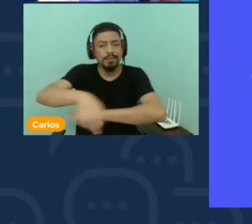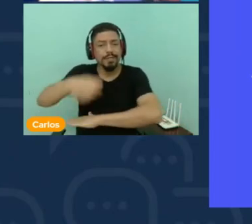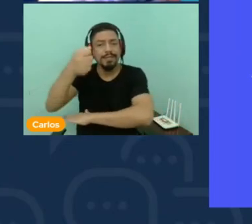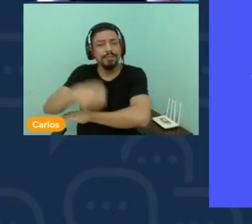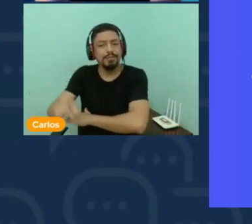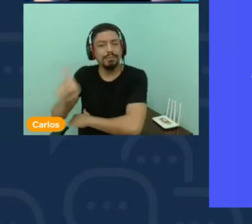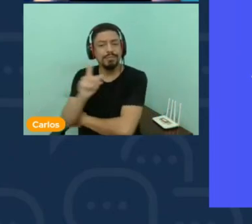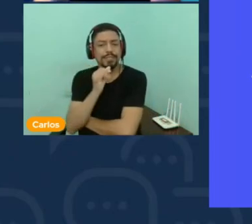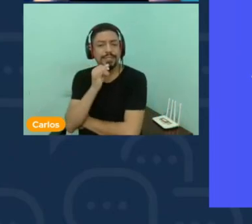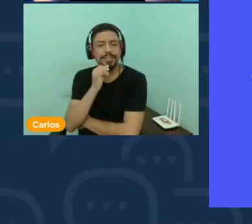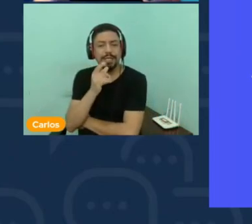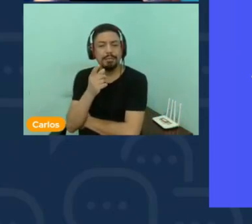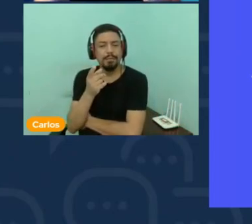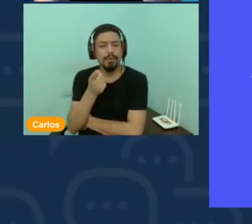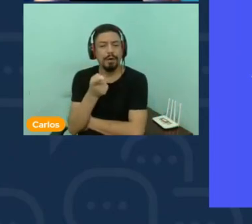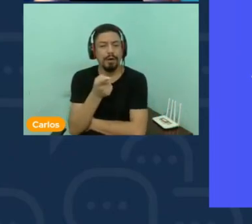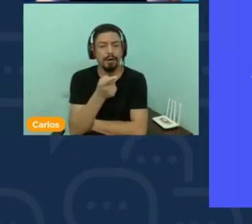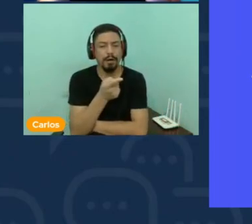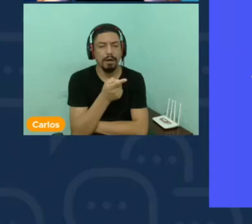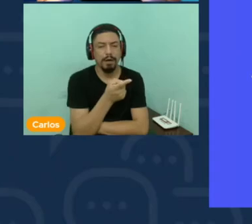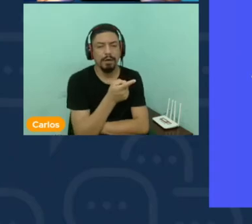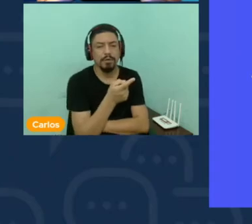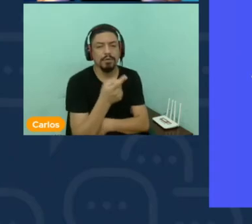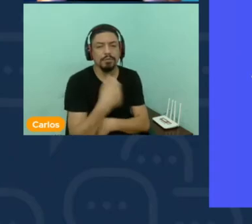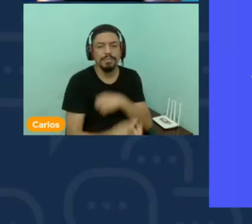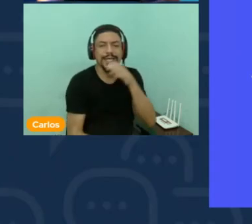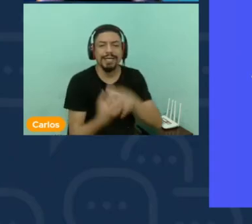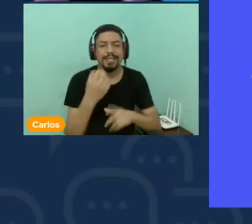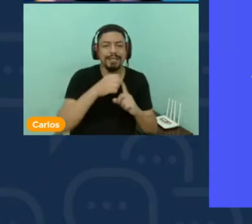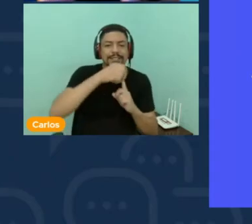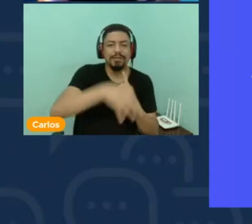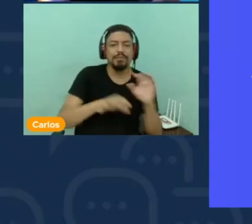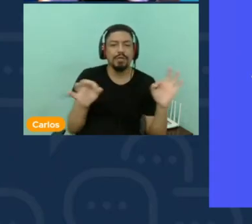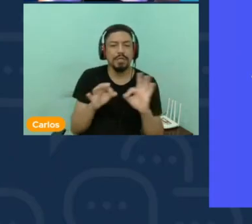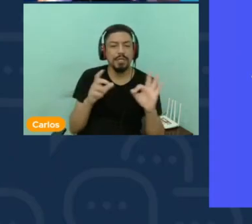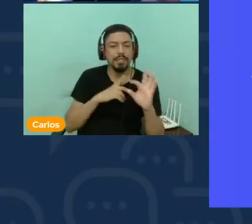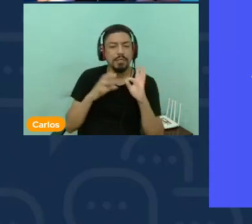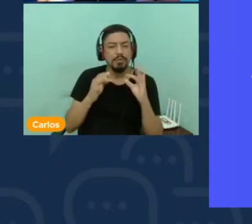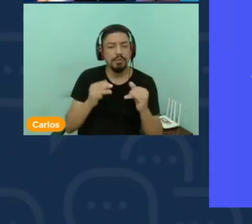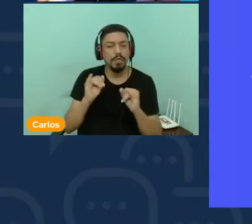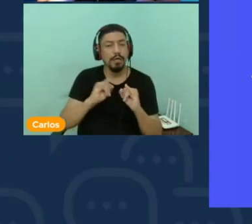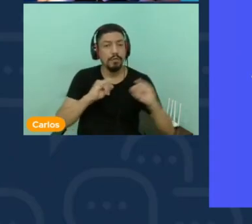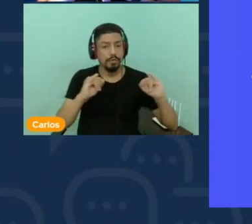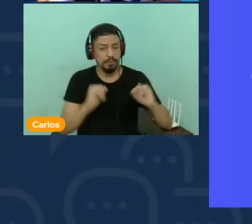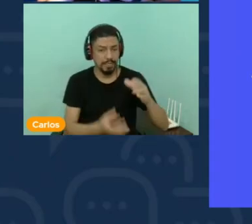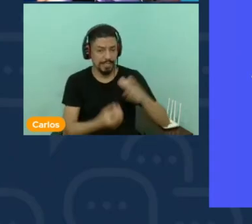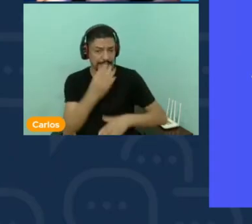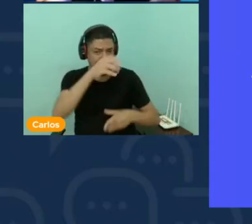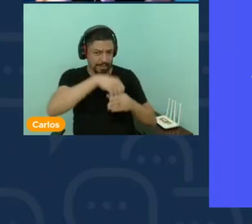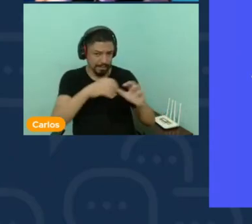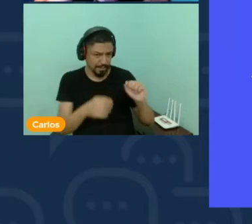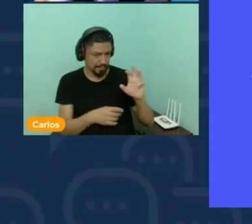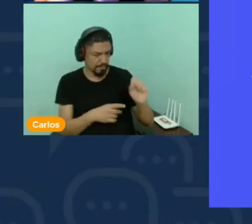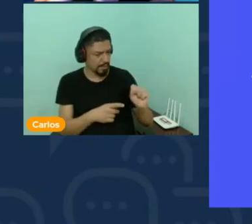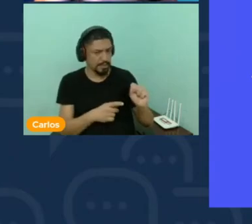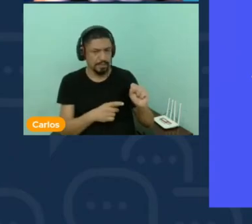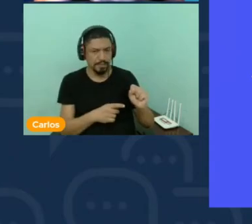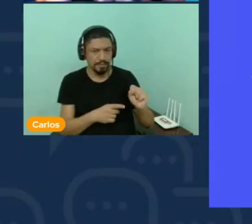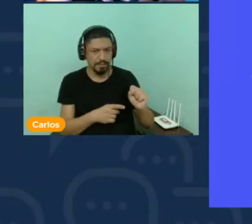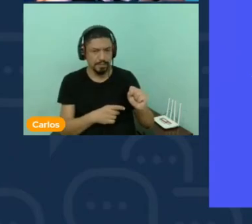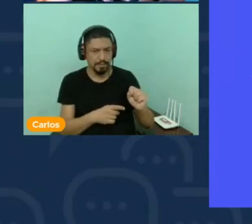por exemplo, criar nenhum servidor para ter toda uma infraestrutura criada na AWS, toda uma